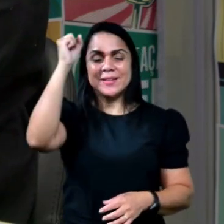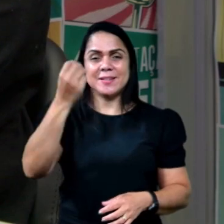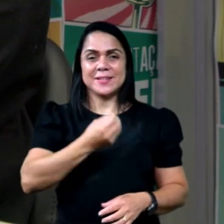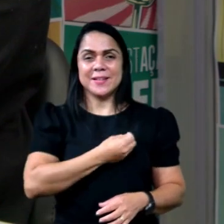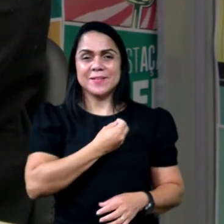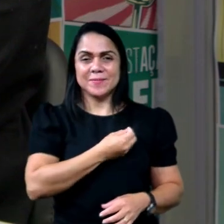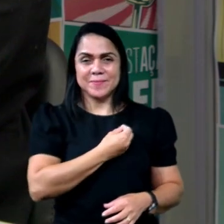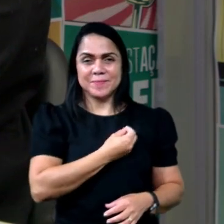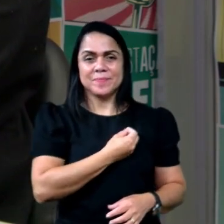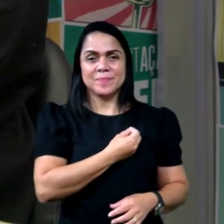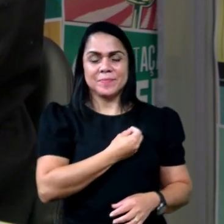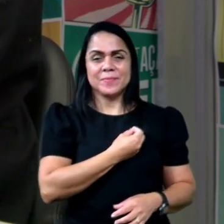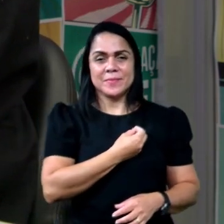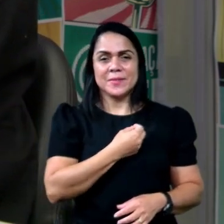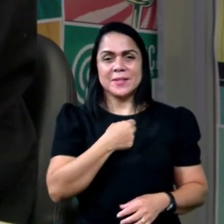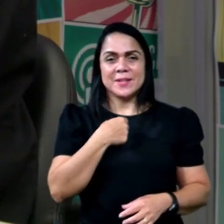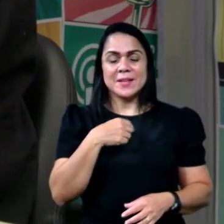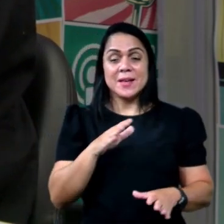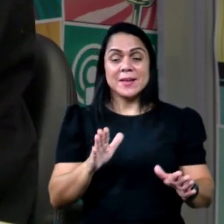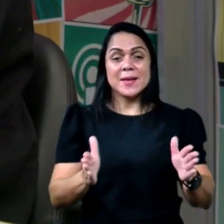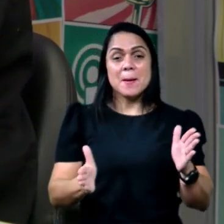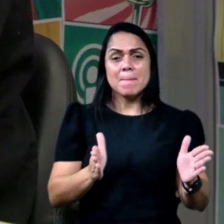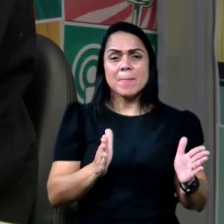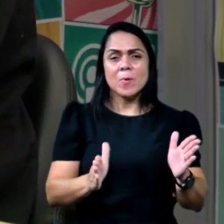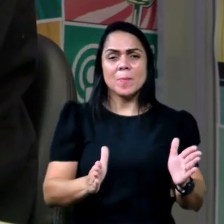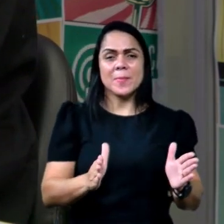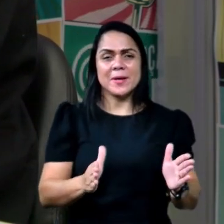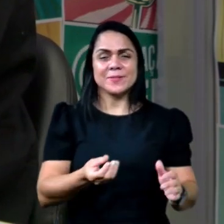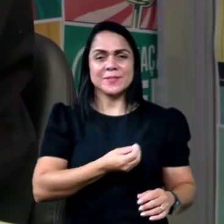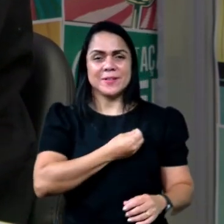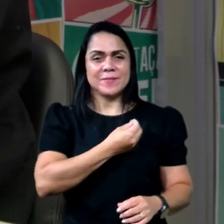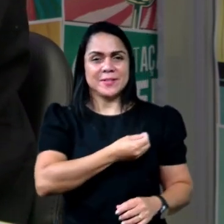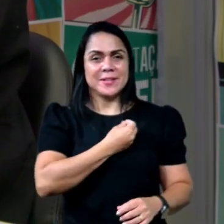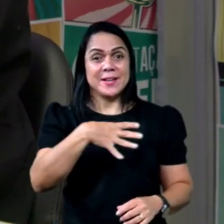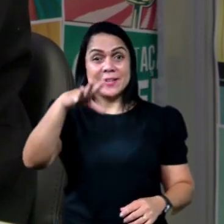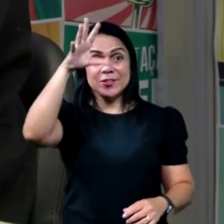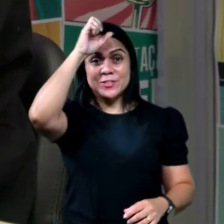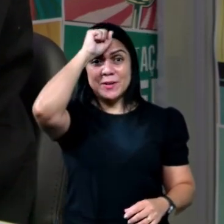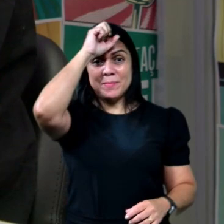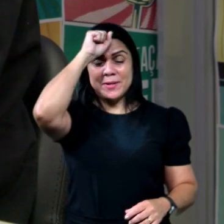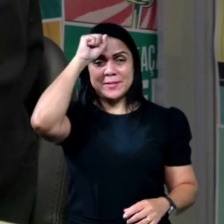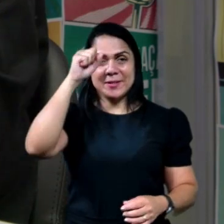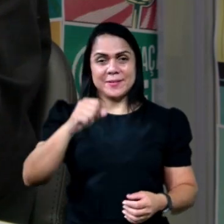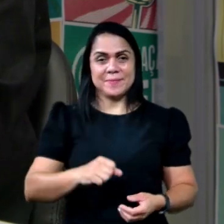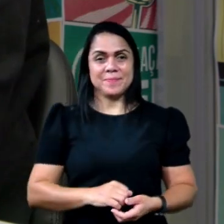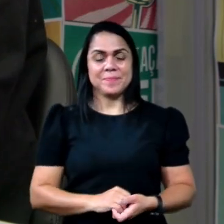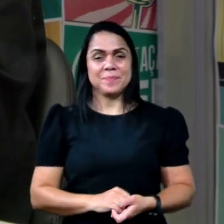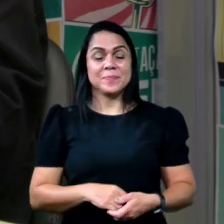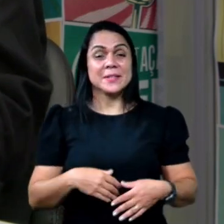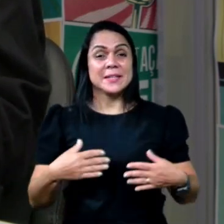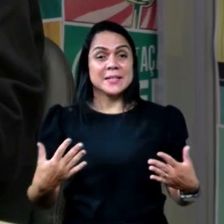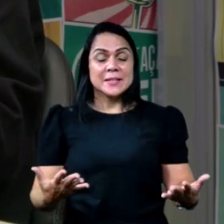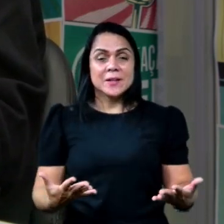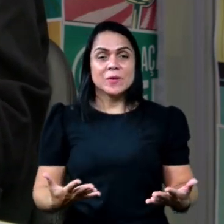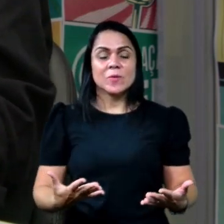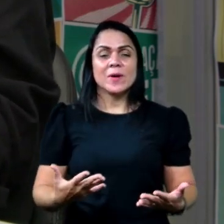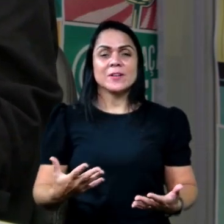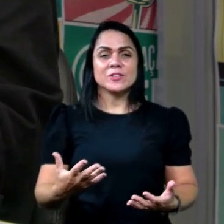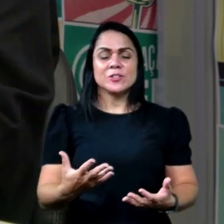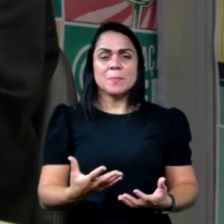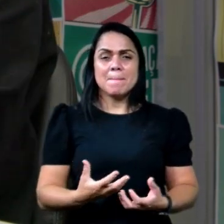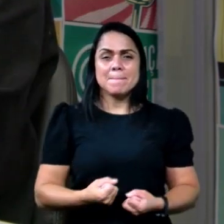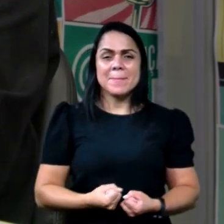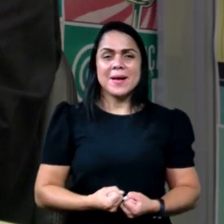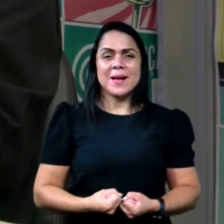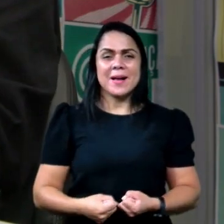posso ser aquele momento da vida dela, e eu fico muito grata por isso. Então, assim, a gente busca educação, recomeços e gastronomia